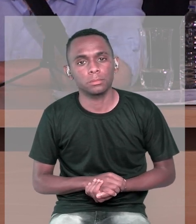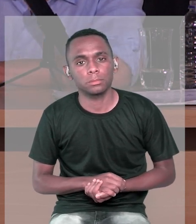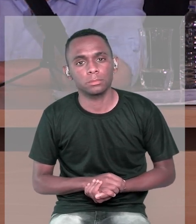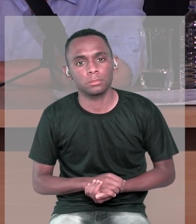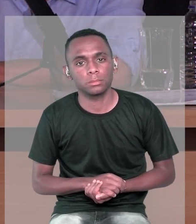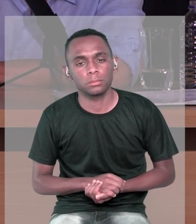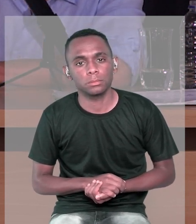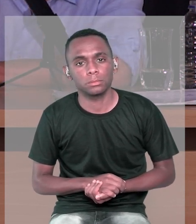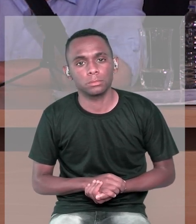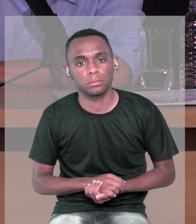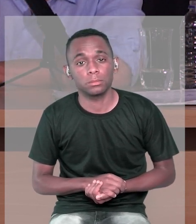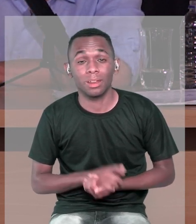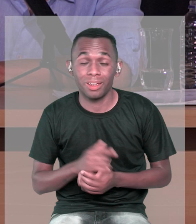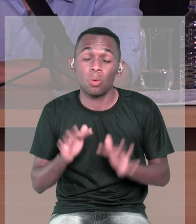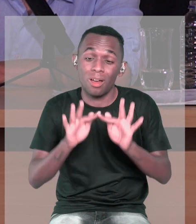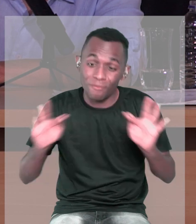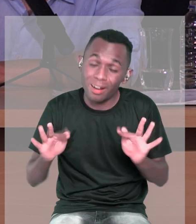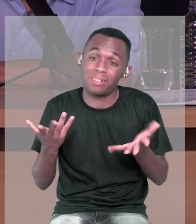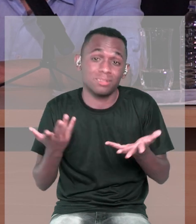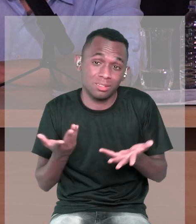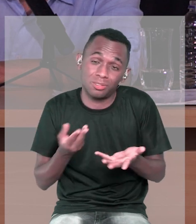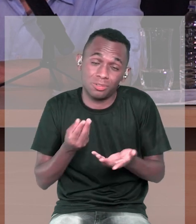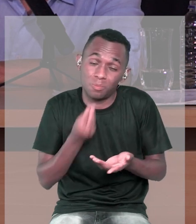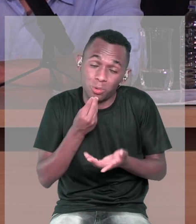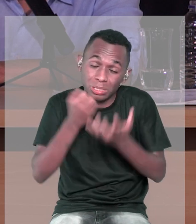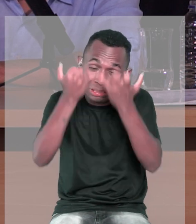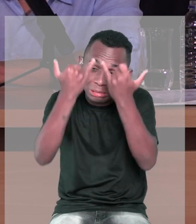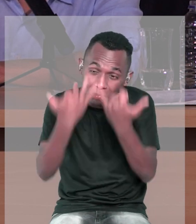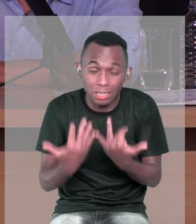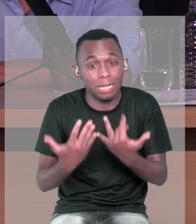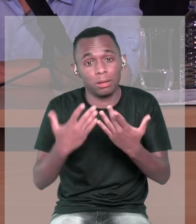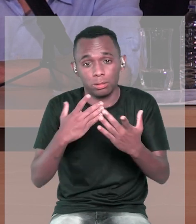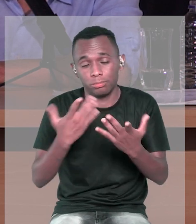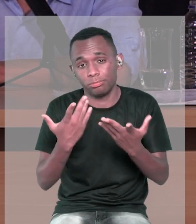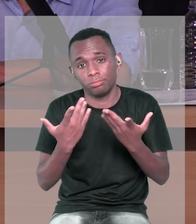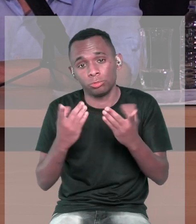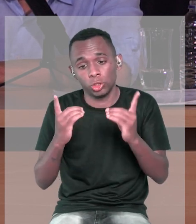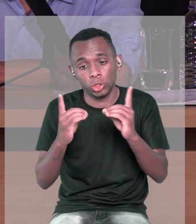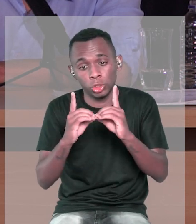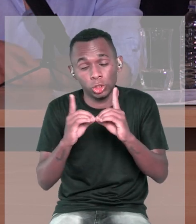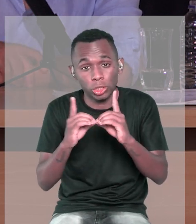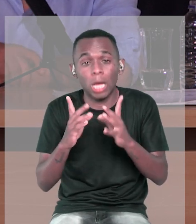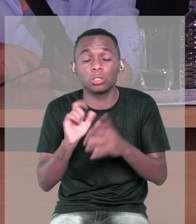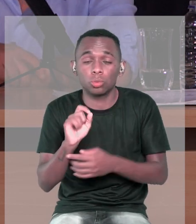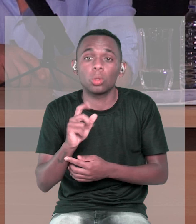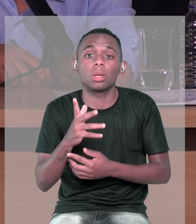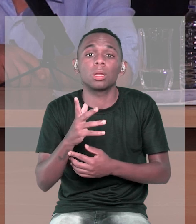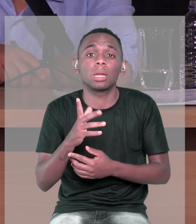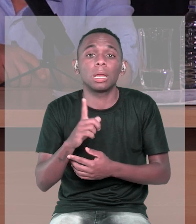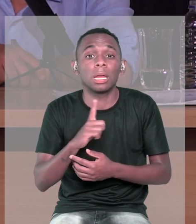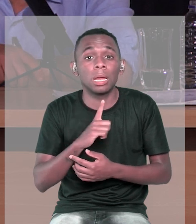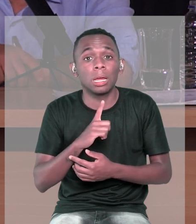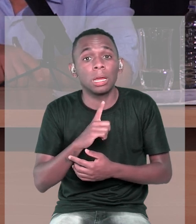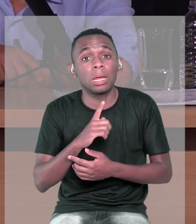plaisir. É uma frase que eu poderia fazer didaticamente aqui. Por força de ter o